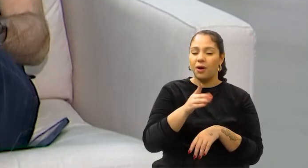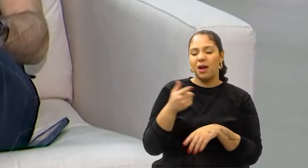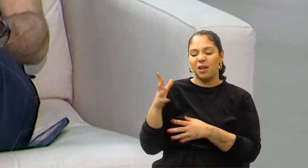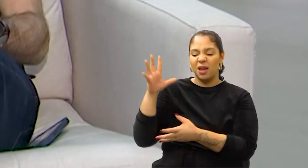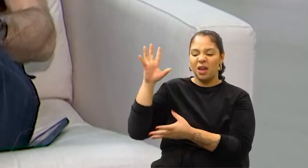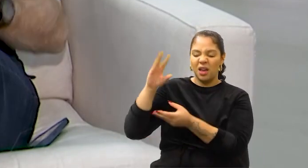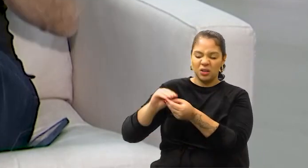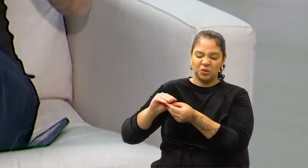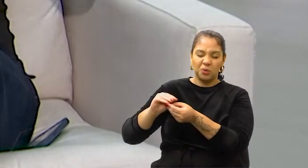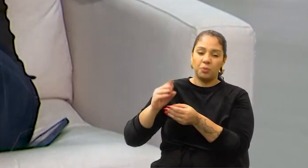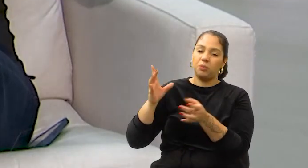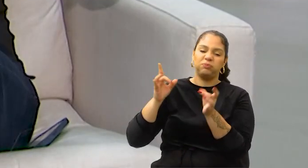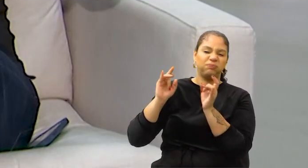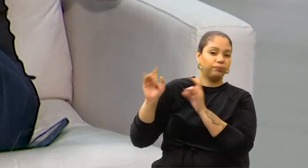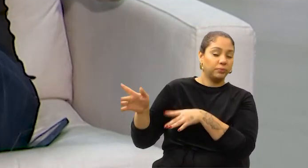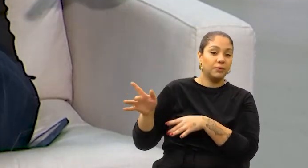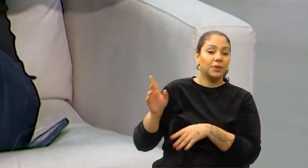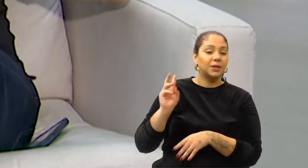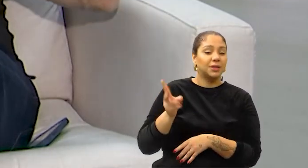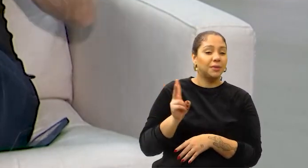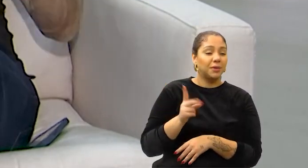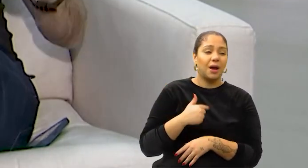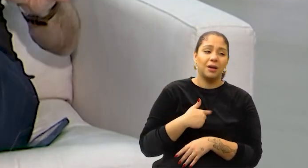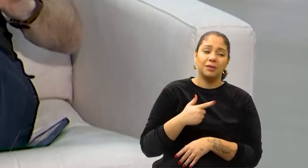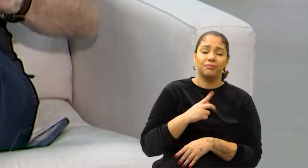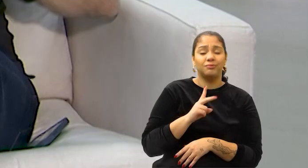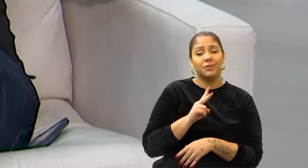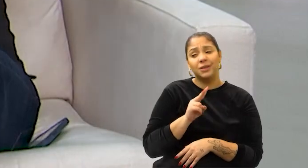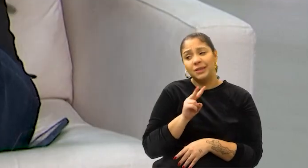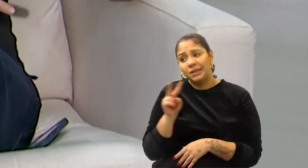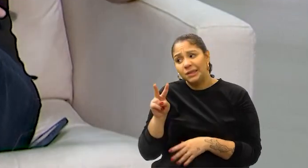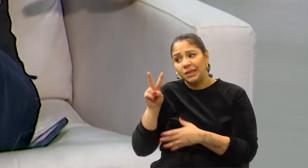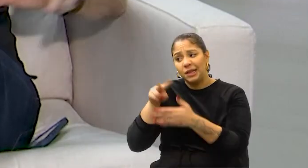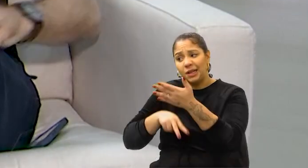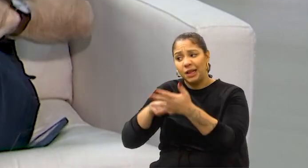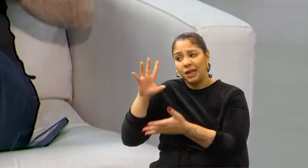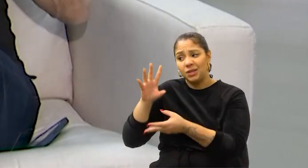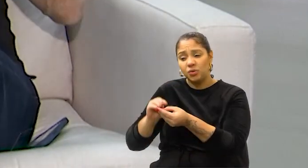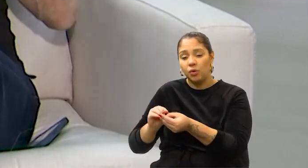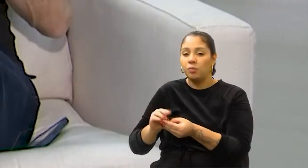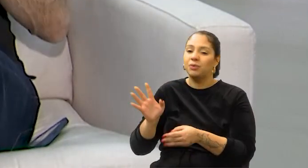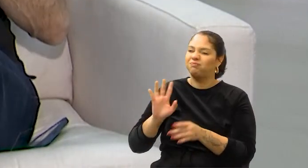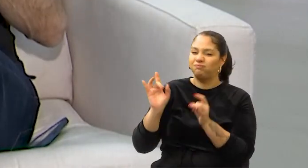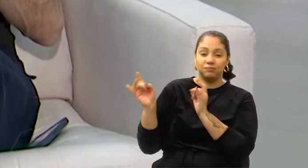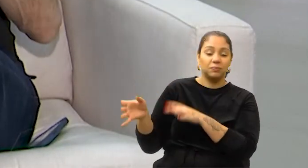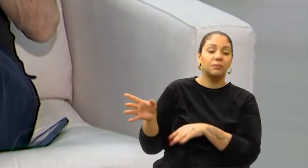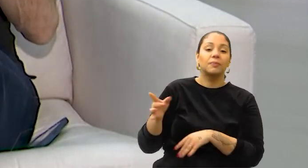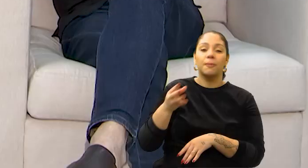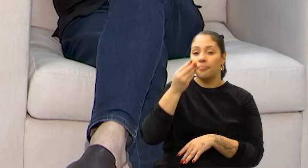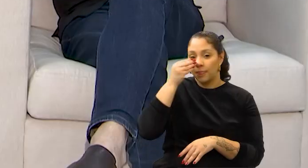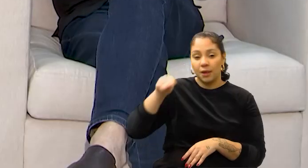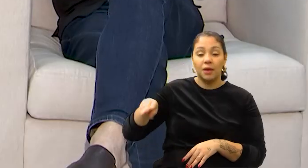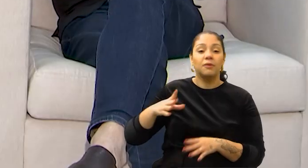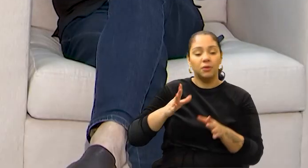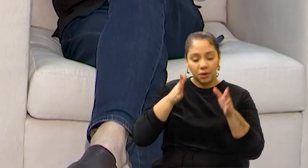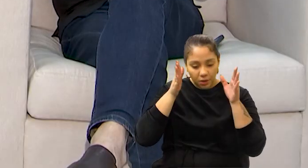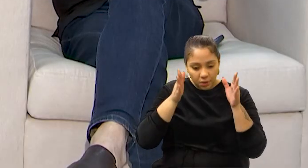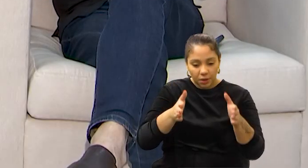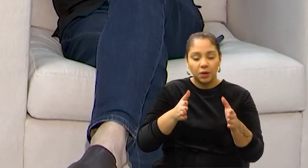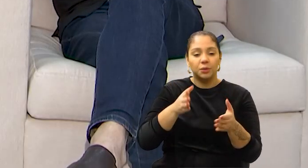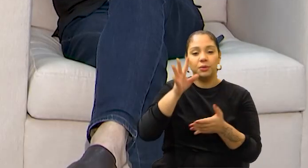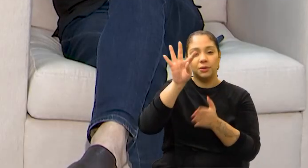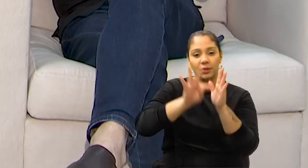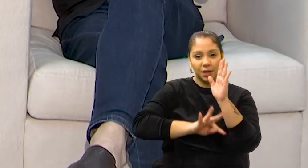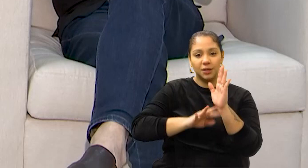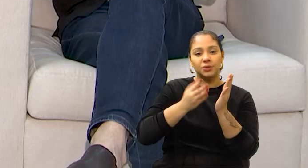a nossa principal dica fuja dos resumos eu sei que tem sempre uma tentação bolero resumo mas Tente pegar o texto